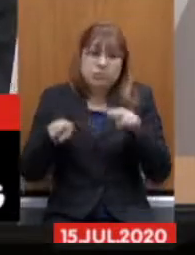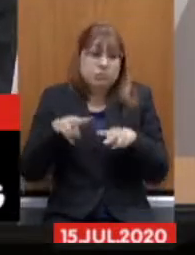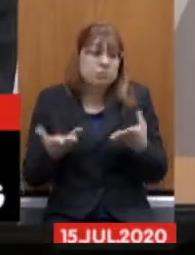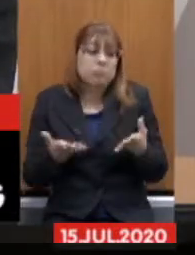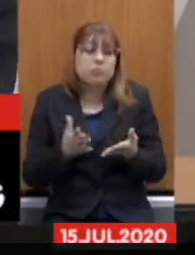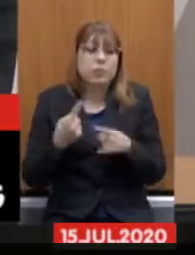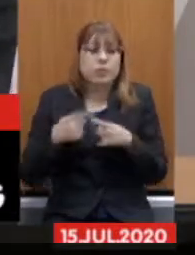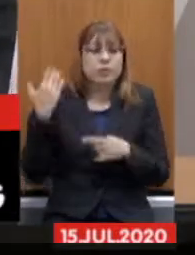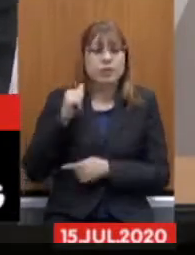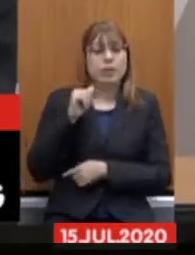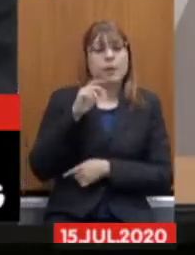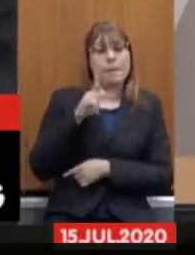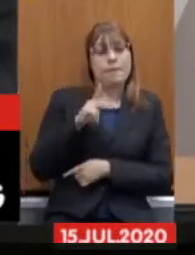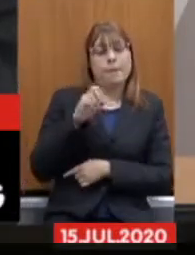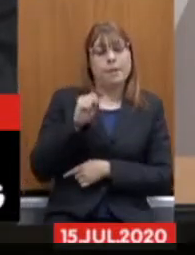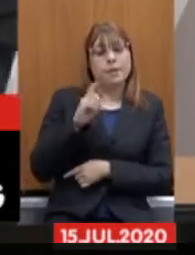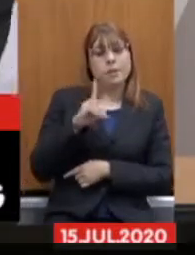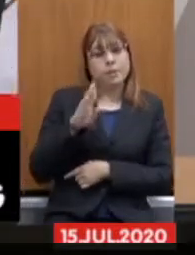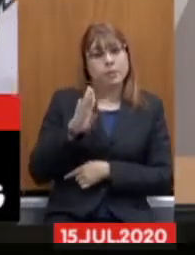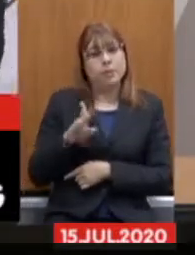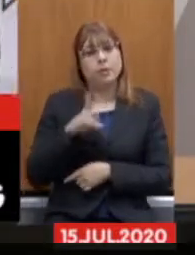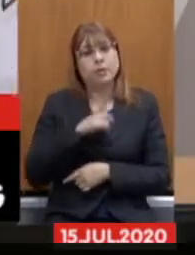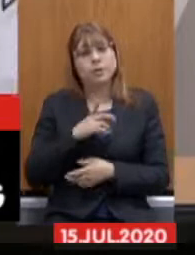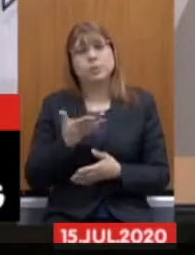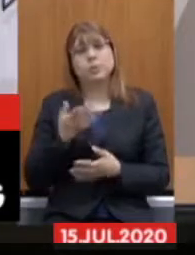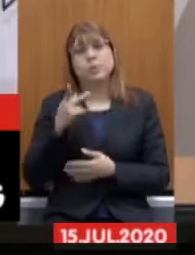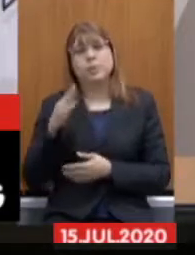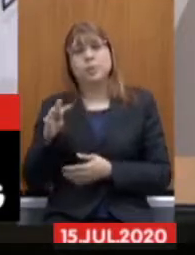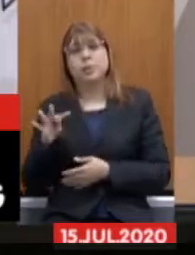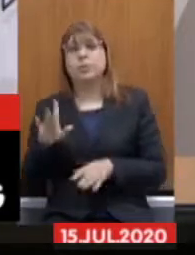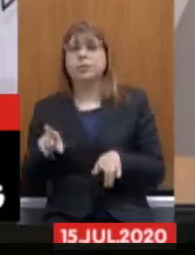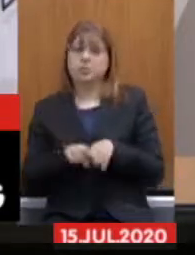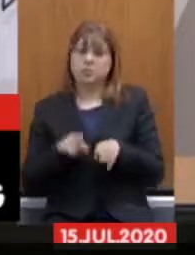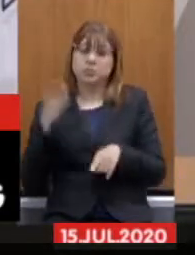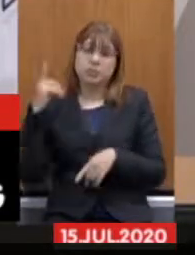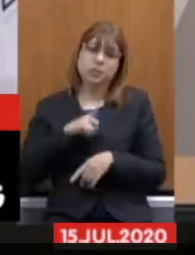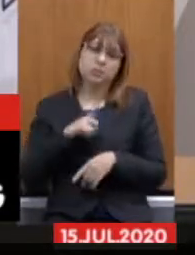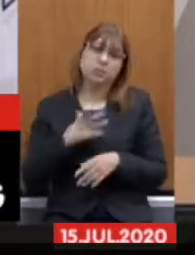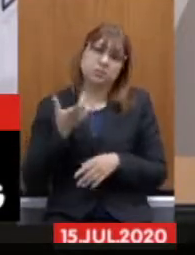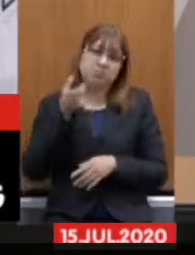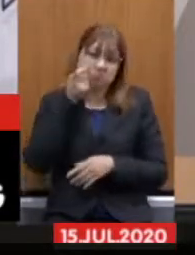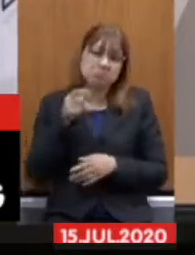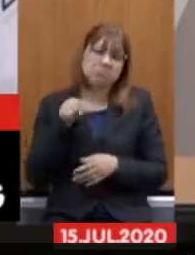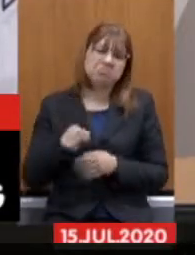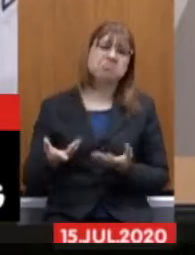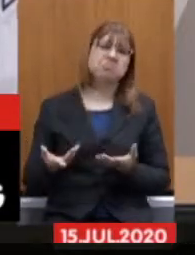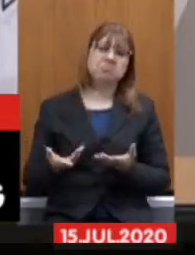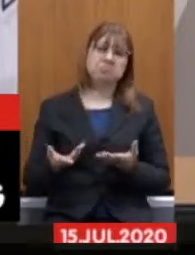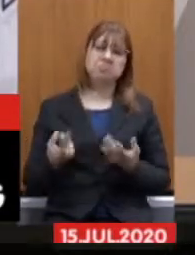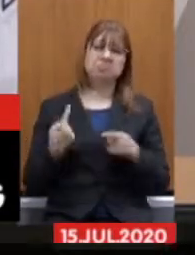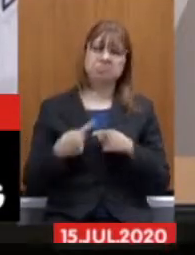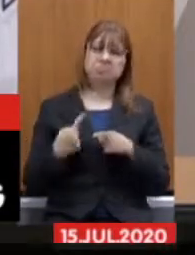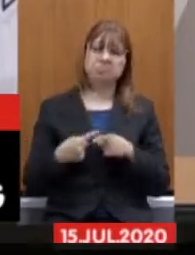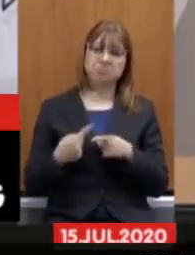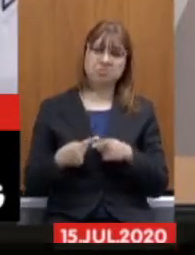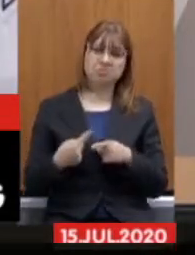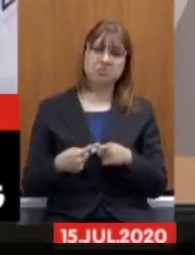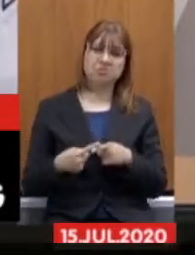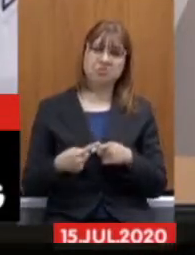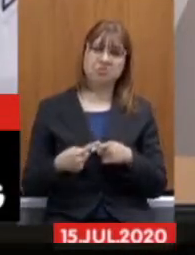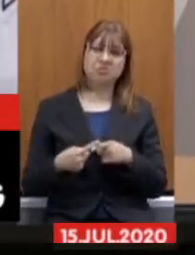governo do psdb tinha o governo do pt tinha e eu não achei isso ainda não viu a interessante isso aí porque o